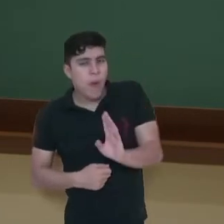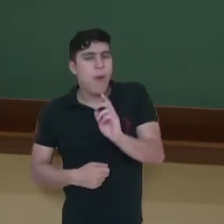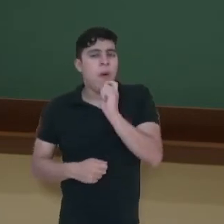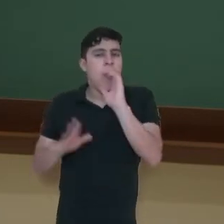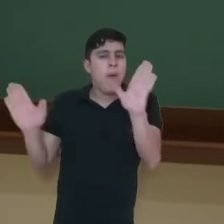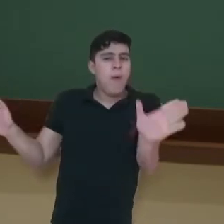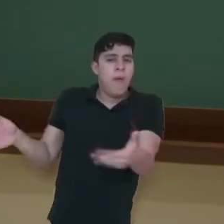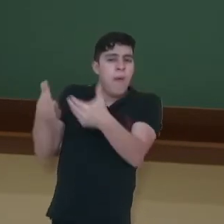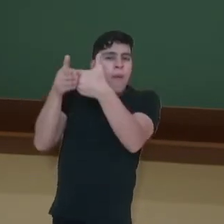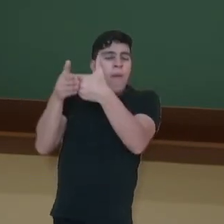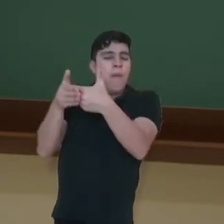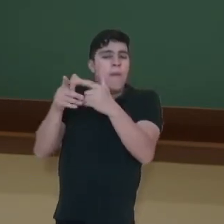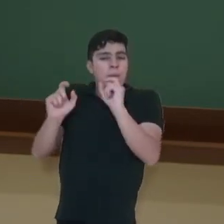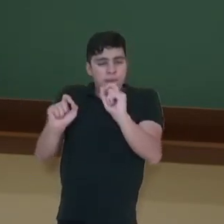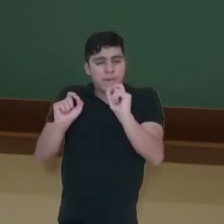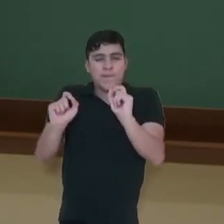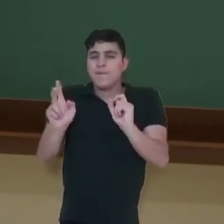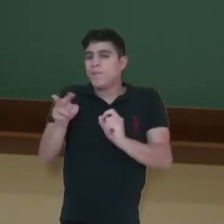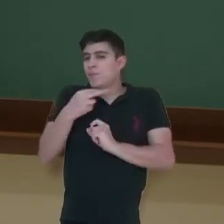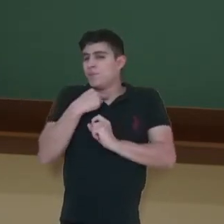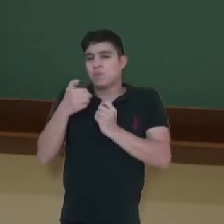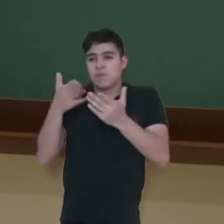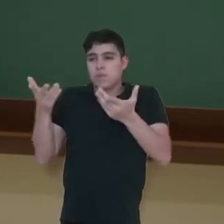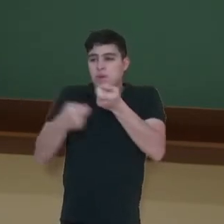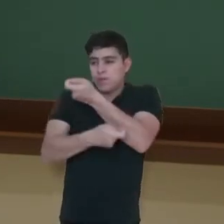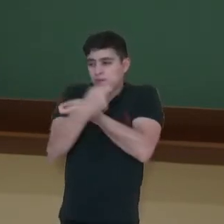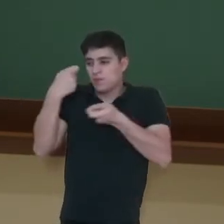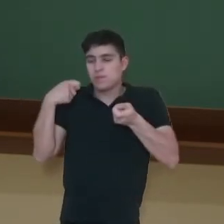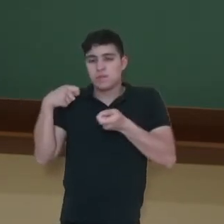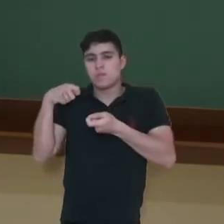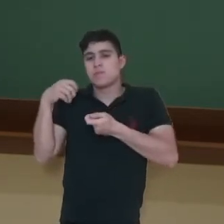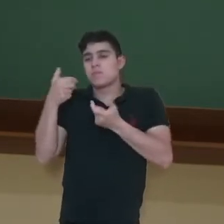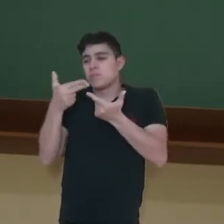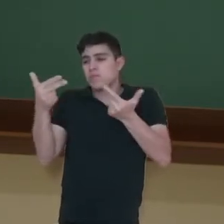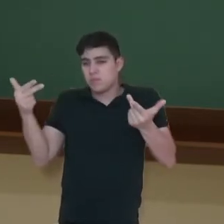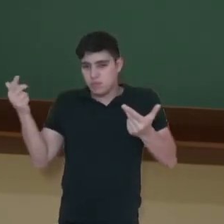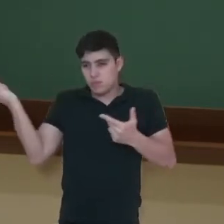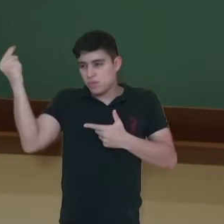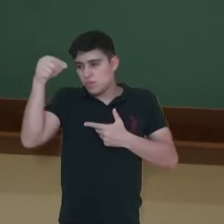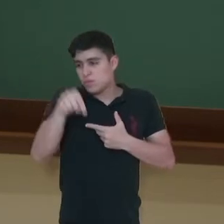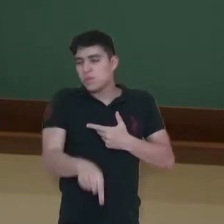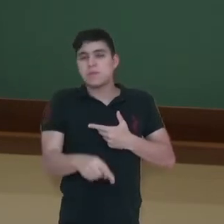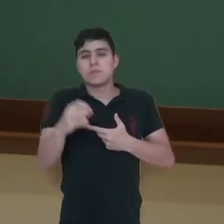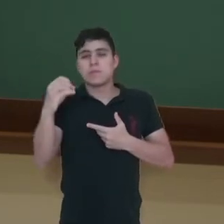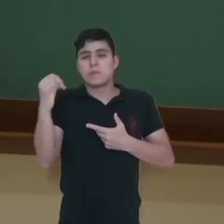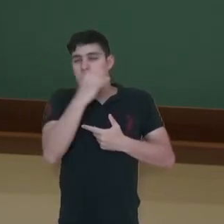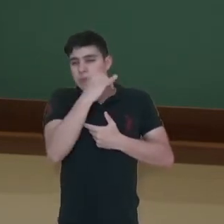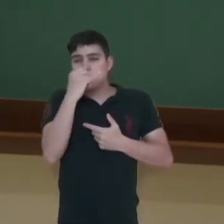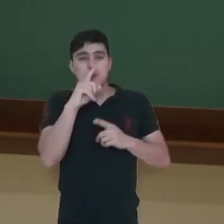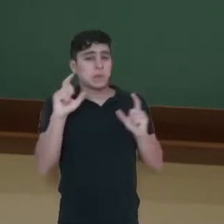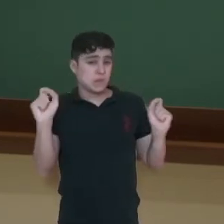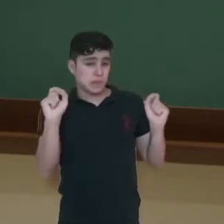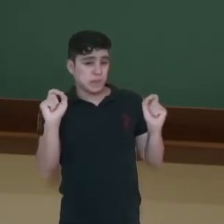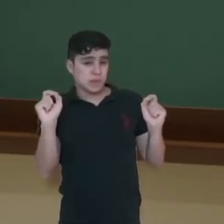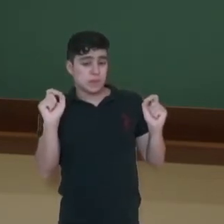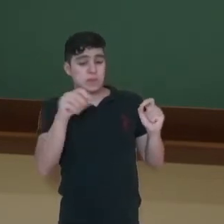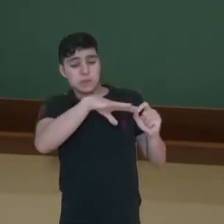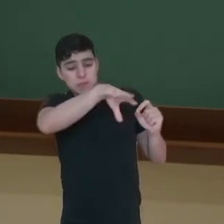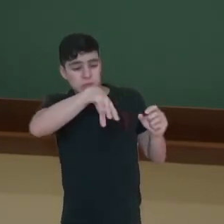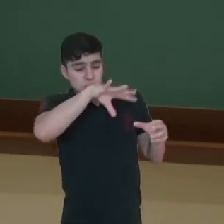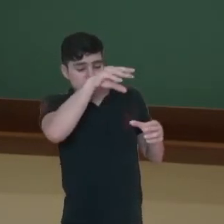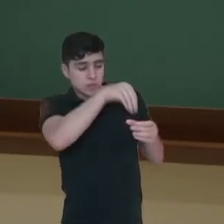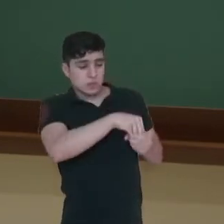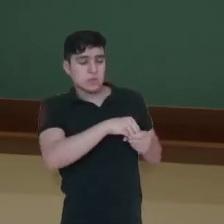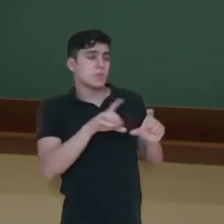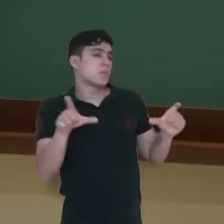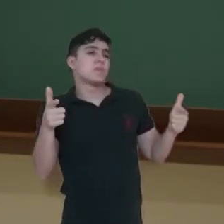fechado, por causa de Dom Pedro I, o Brasil não era aberto para que nações viessem de fora para cá, então era um ensino interno. Esse ensino interno